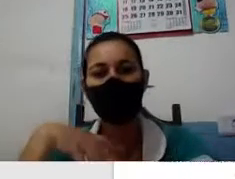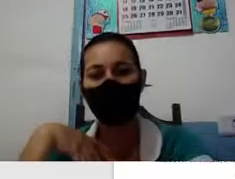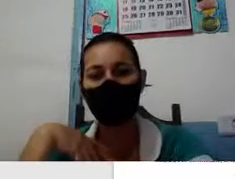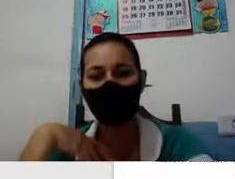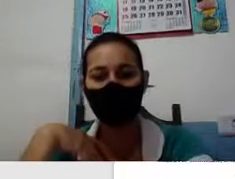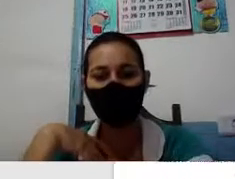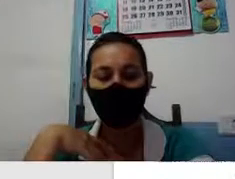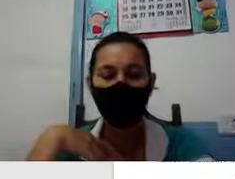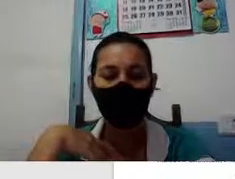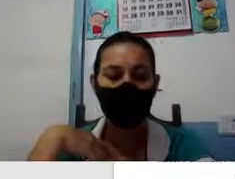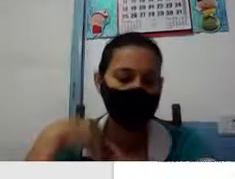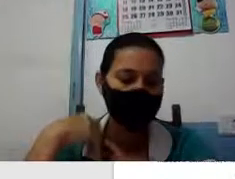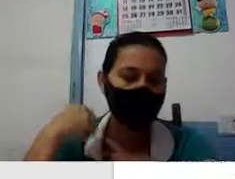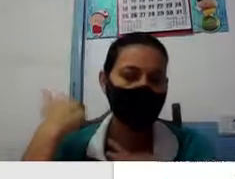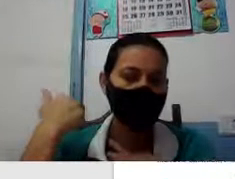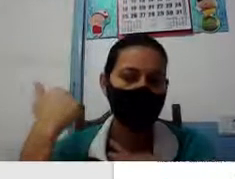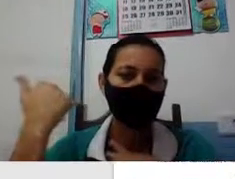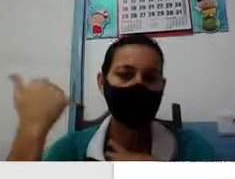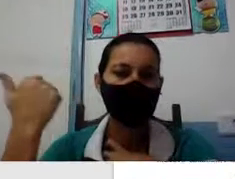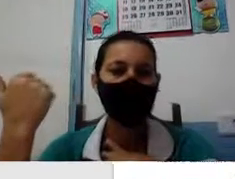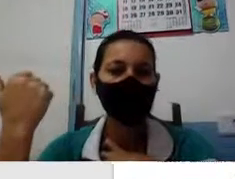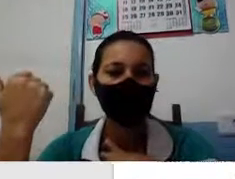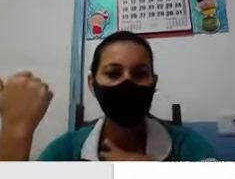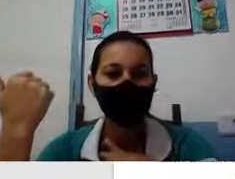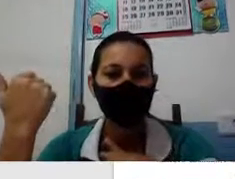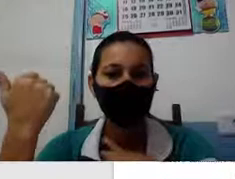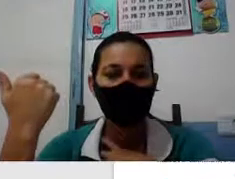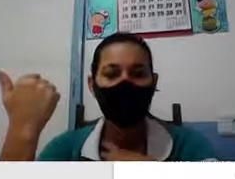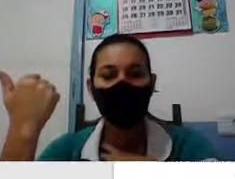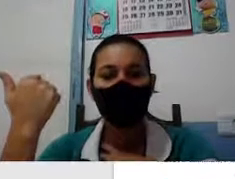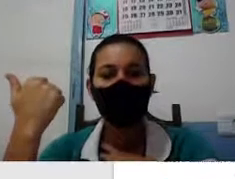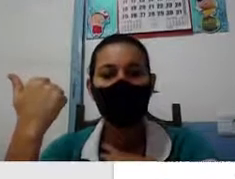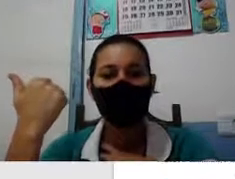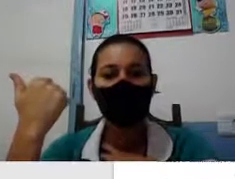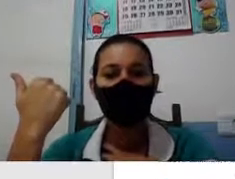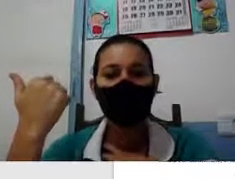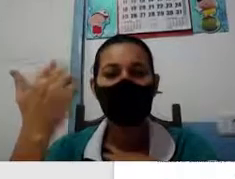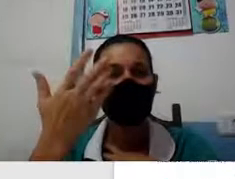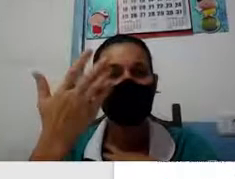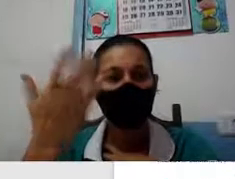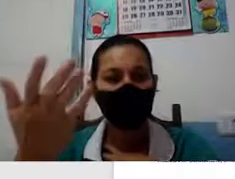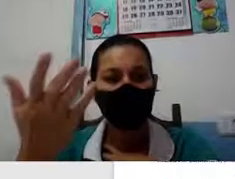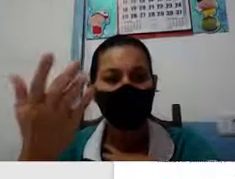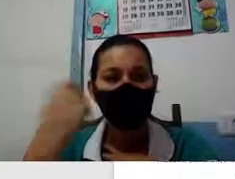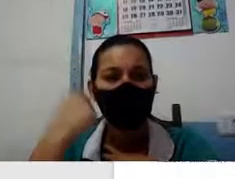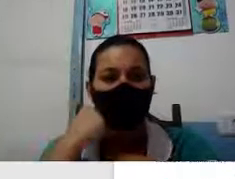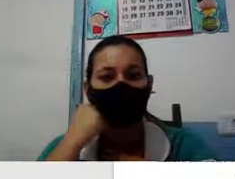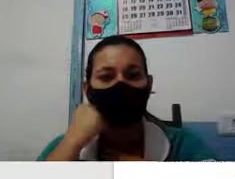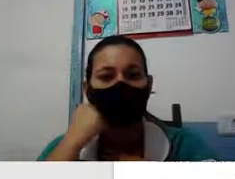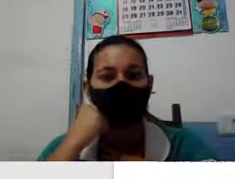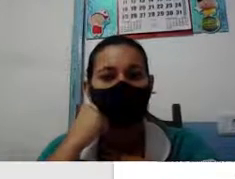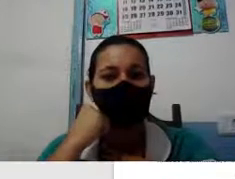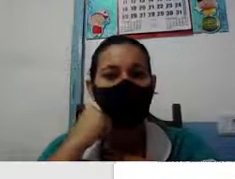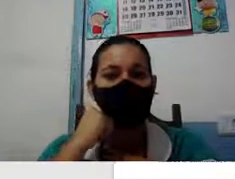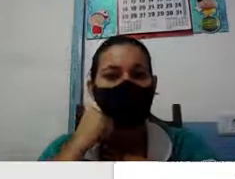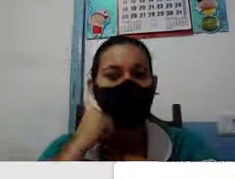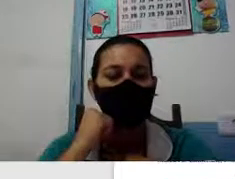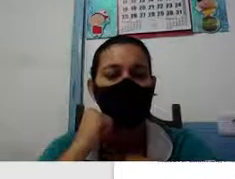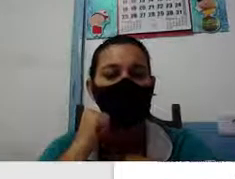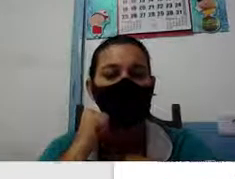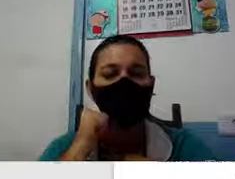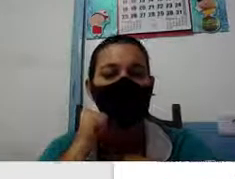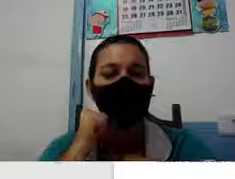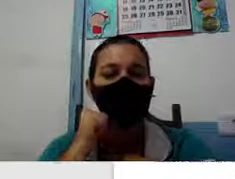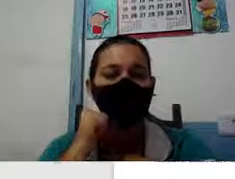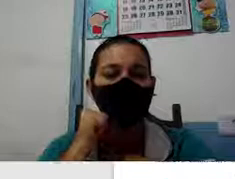1545 e 1563. Então a Reforma Protestante era foi implementada por Martinho Lutero, né, que